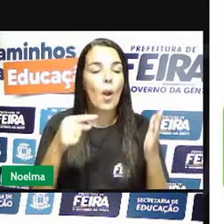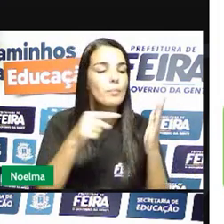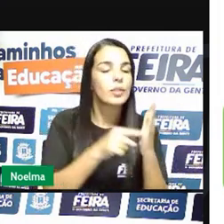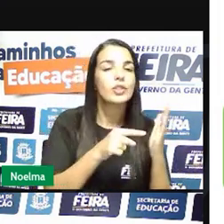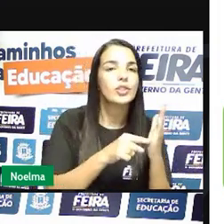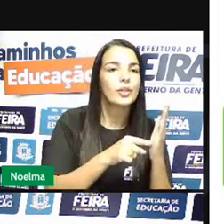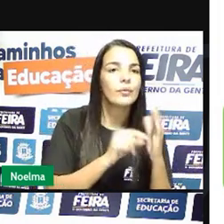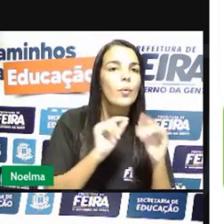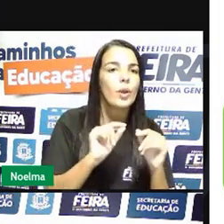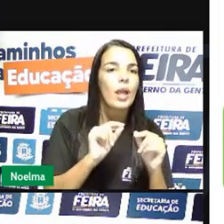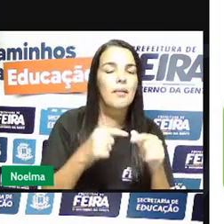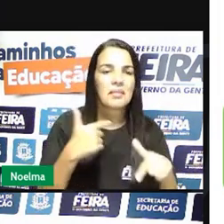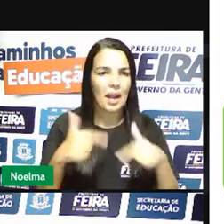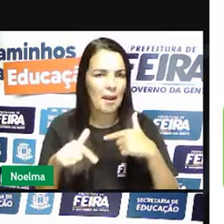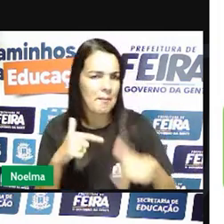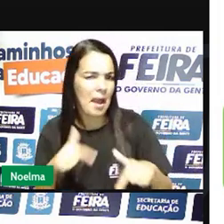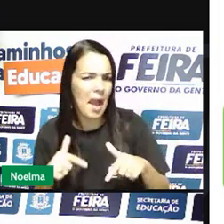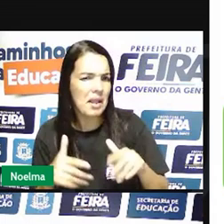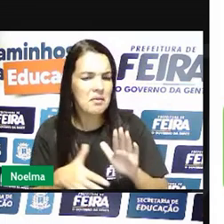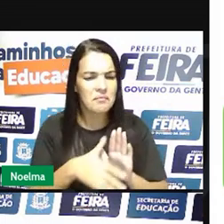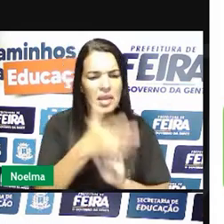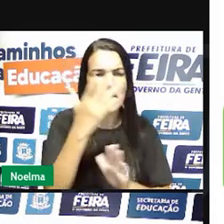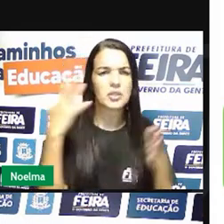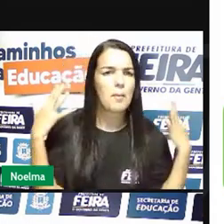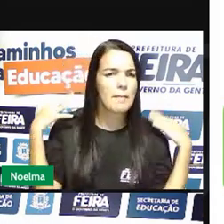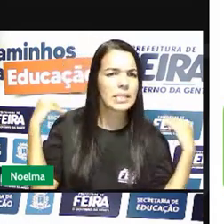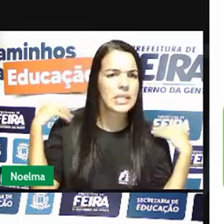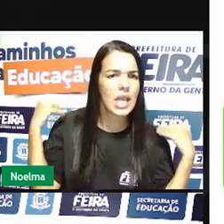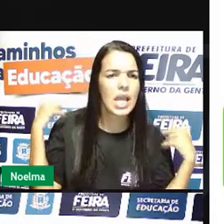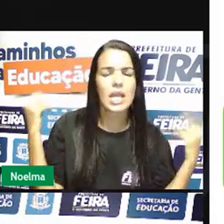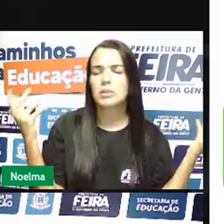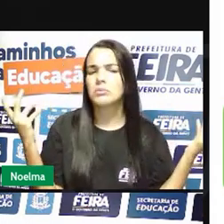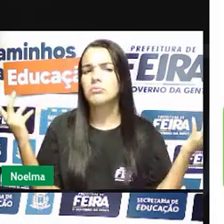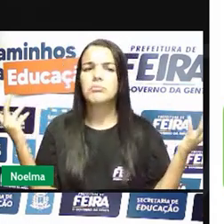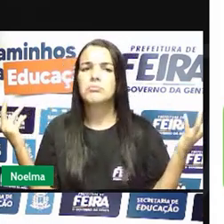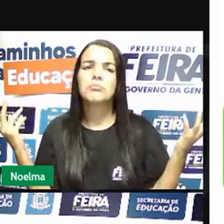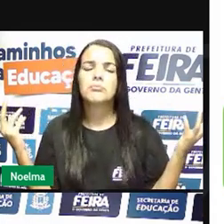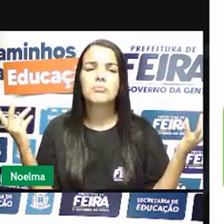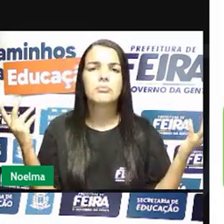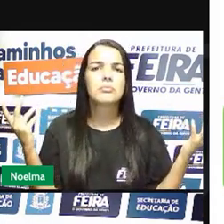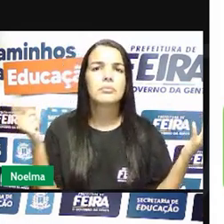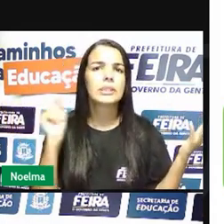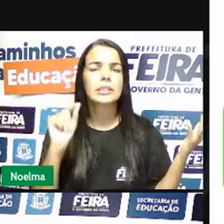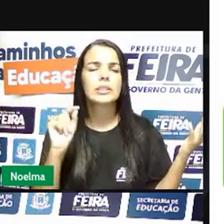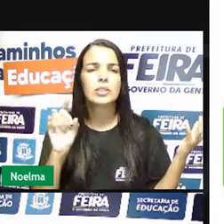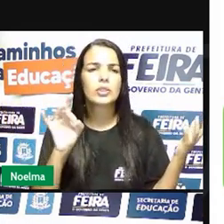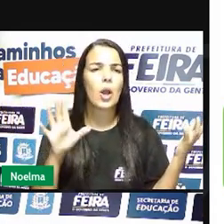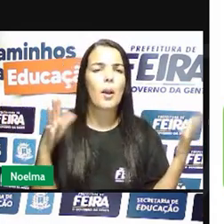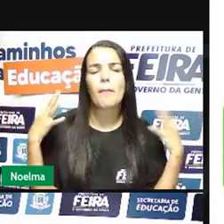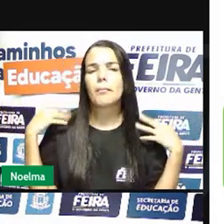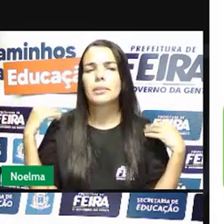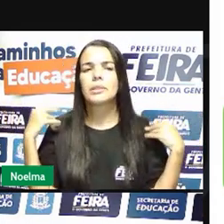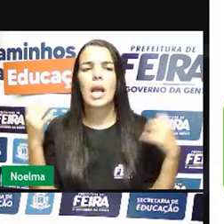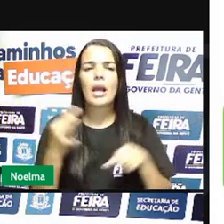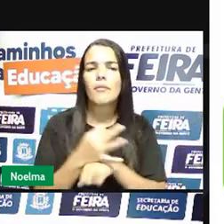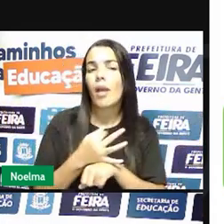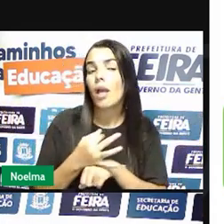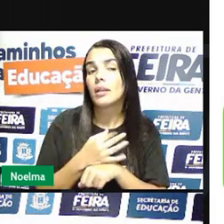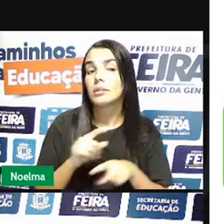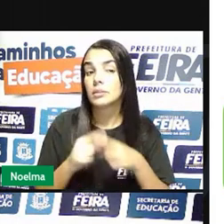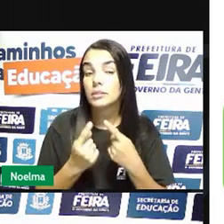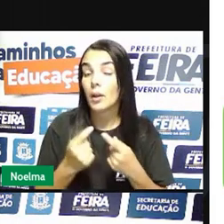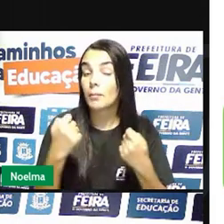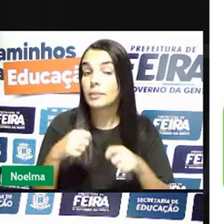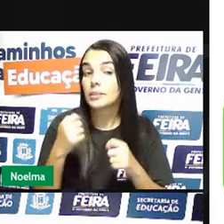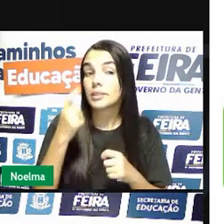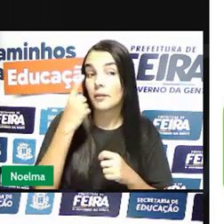a trabalho? É uma viagem a passeio? Para se descontrair, tudo isso tem que ser